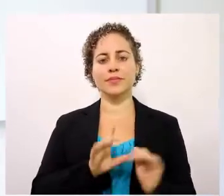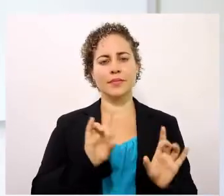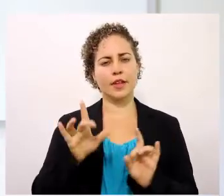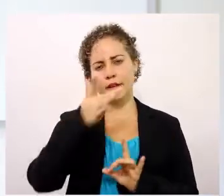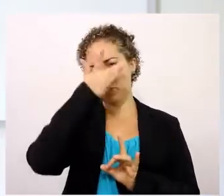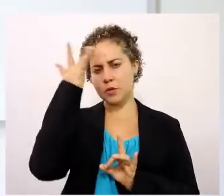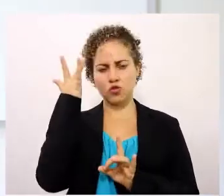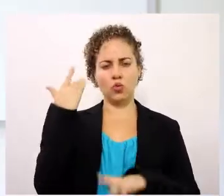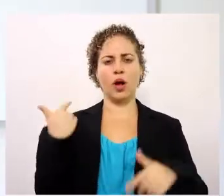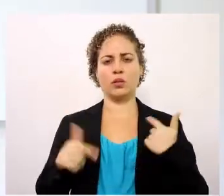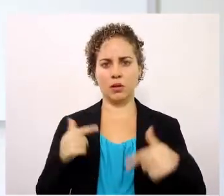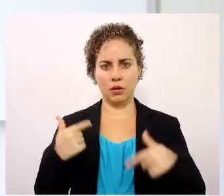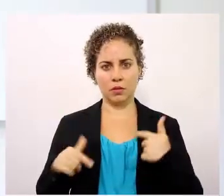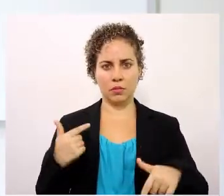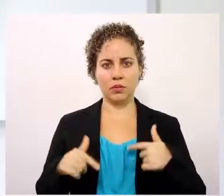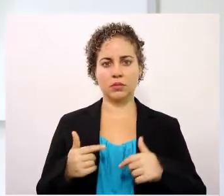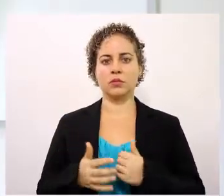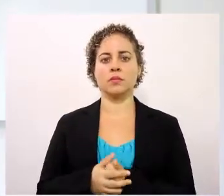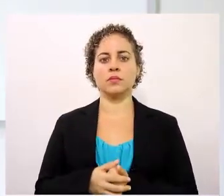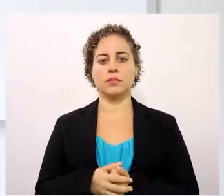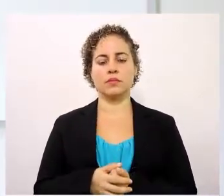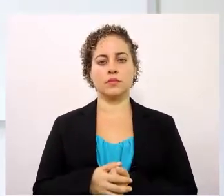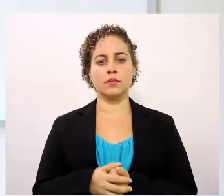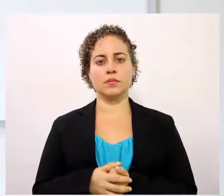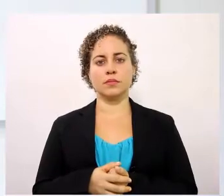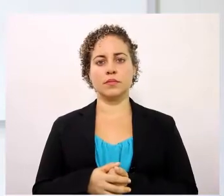Cada um desses funcionários